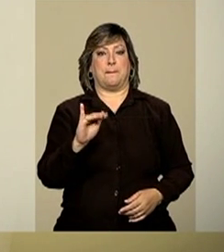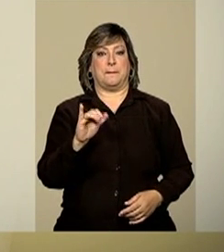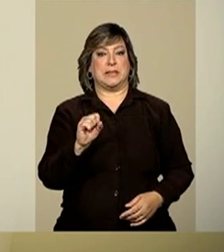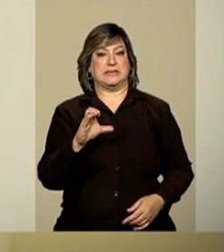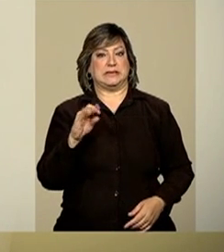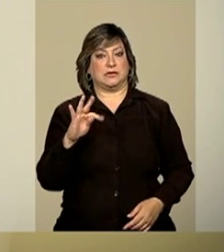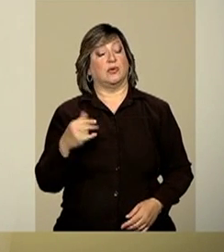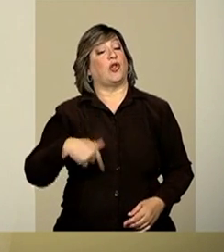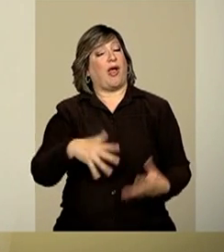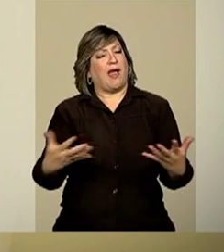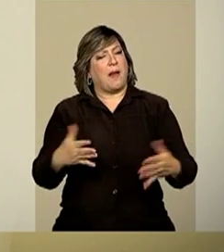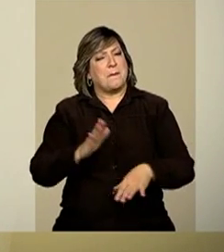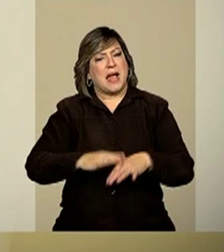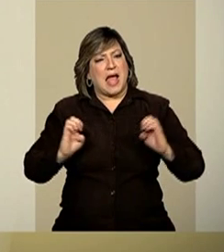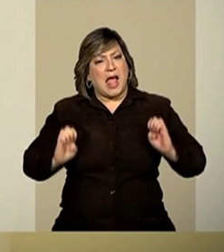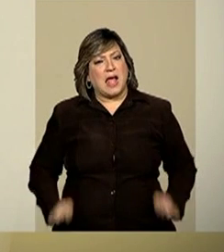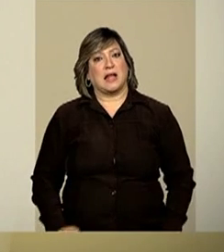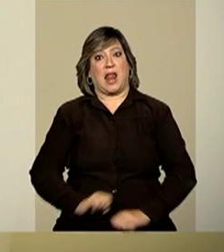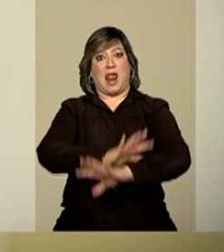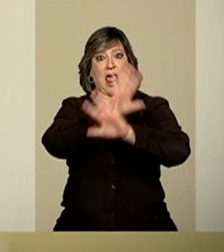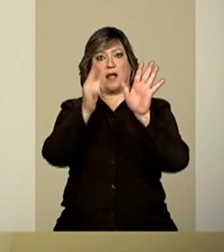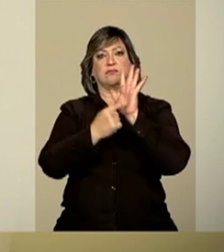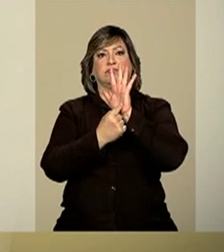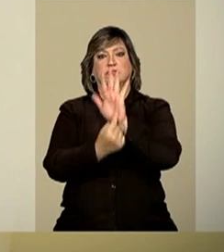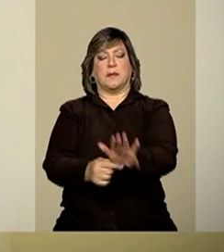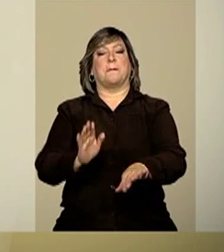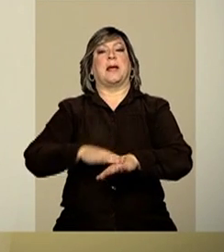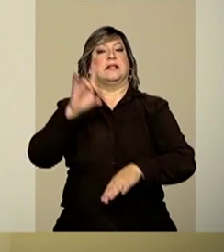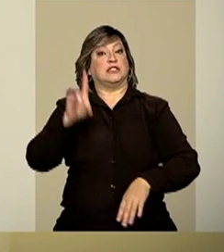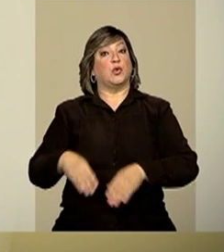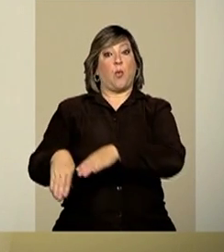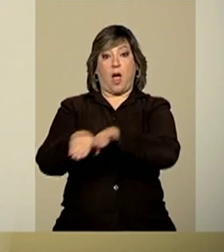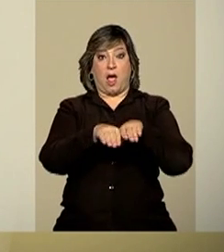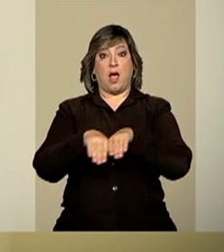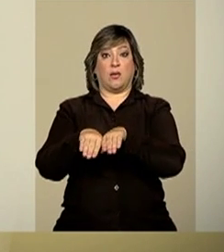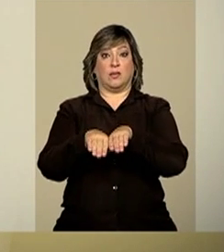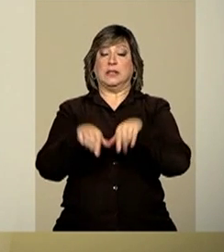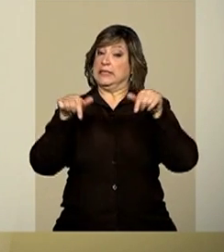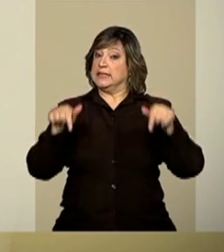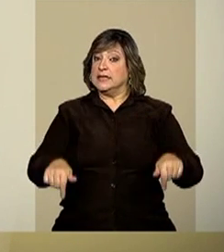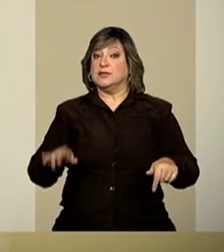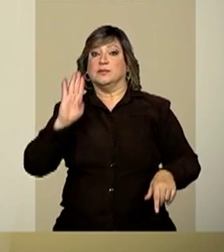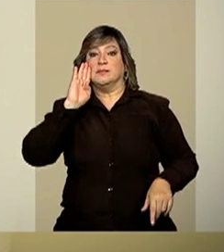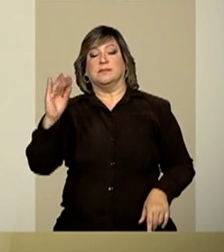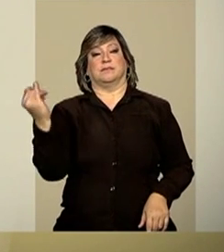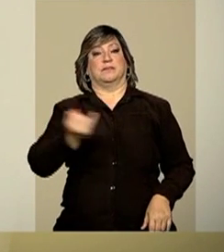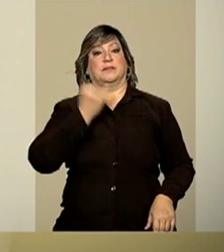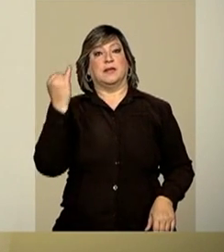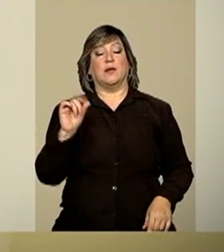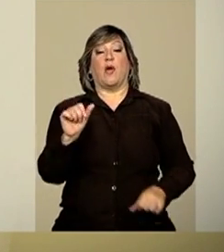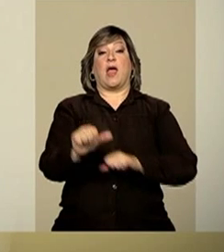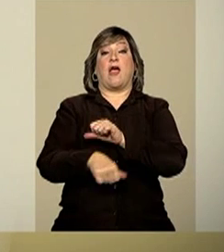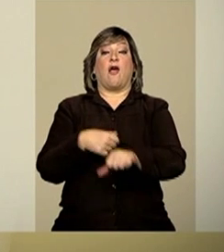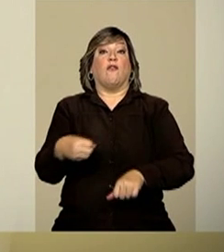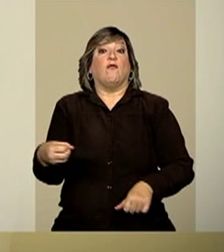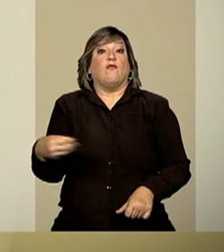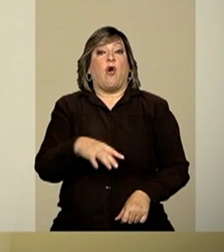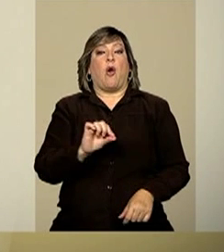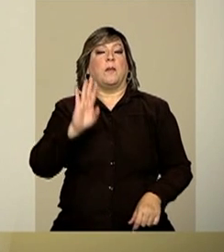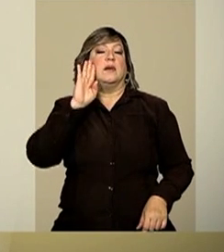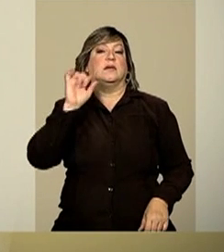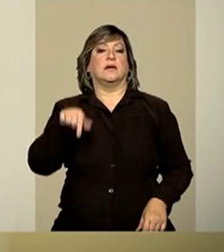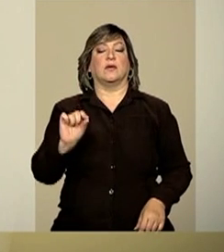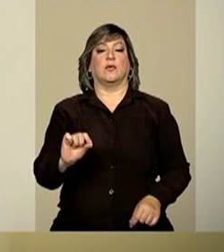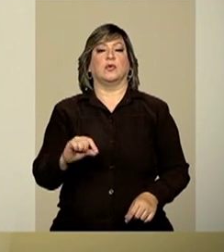ética, honestidade e mais democracia. Isso passa necessariamente pela reforma das